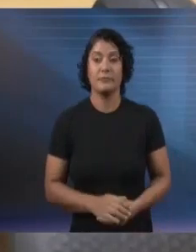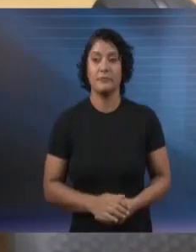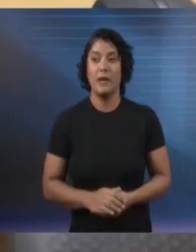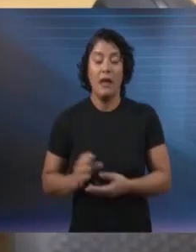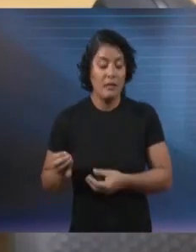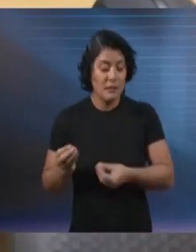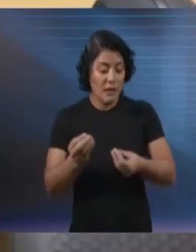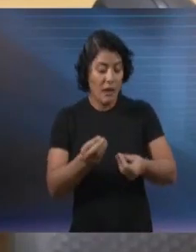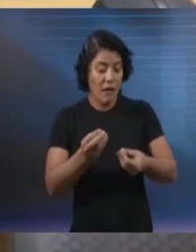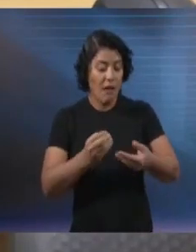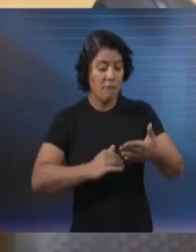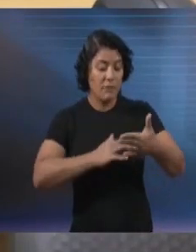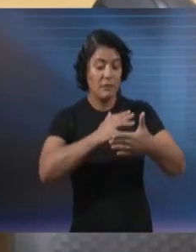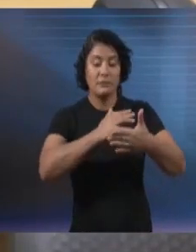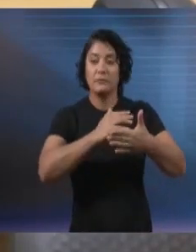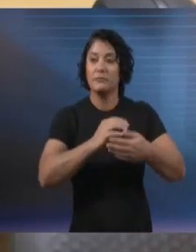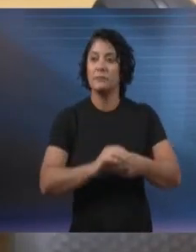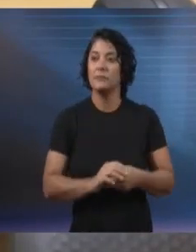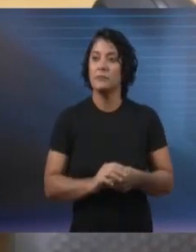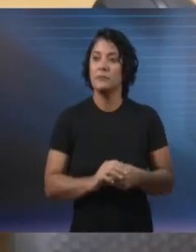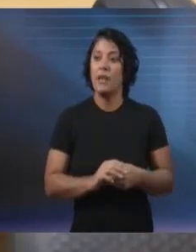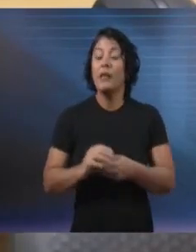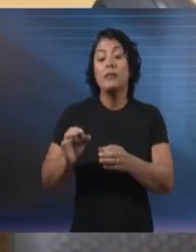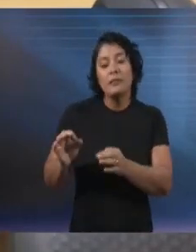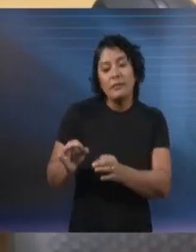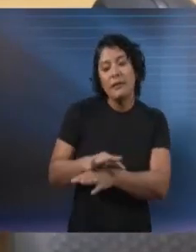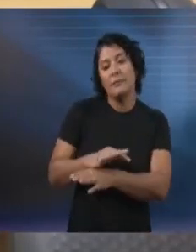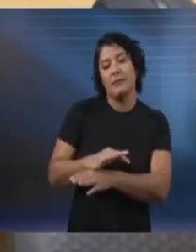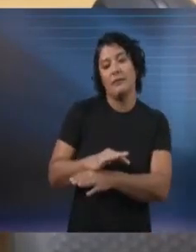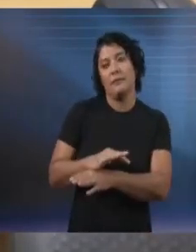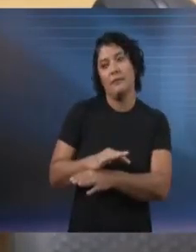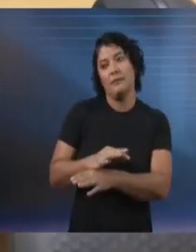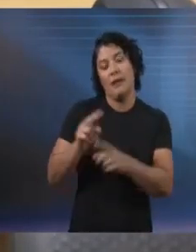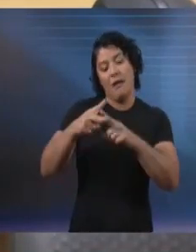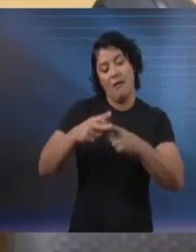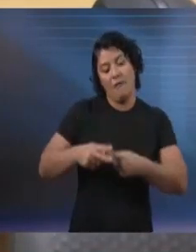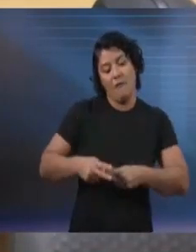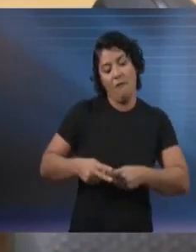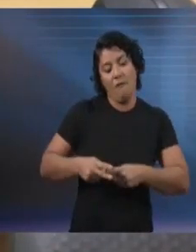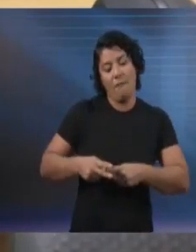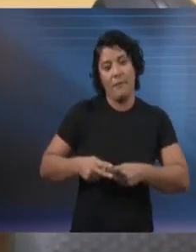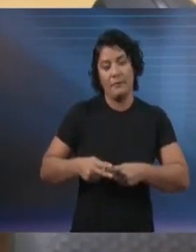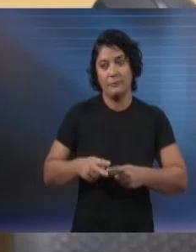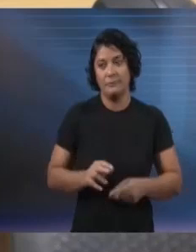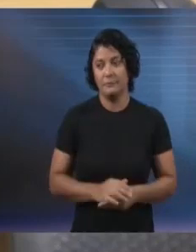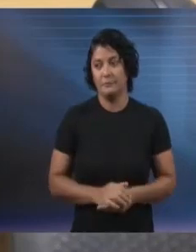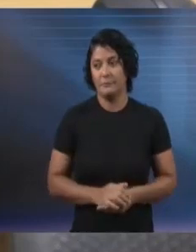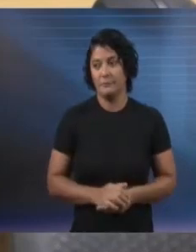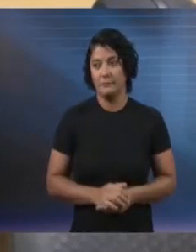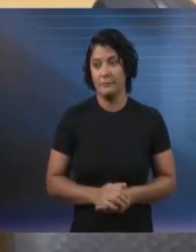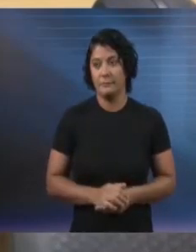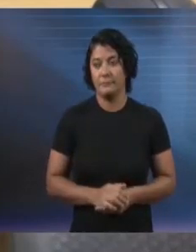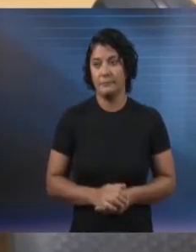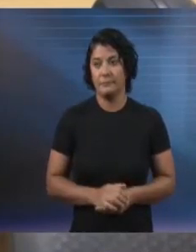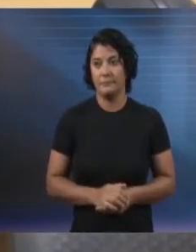entregar a barragem Passagem das Traíras concluída, a reforma da Passagem das Traíras